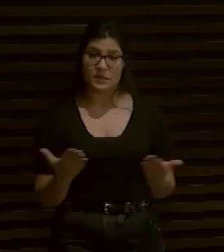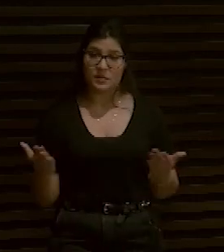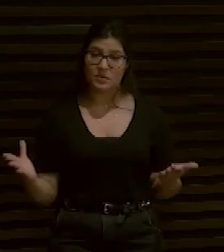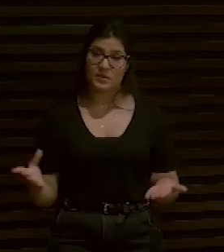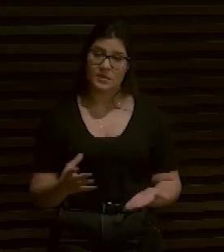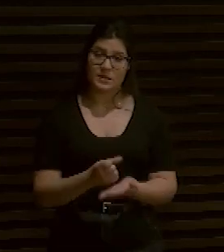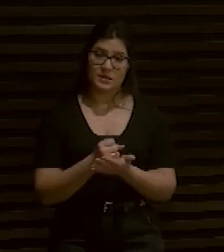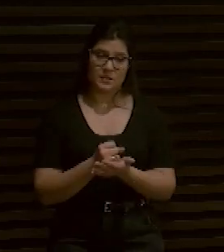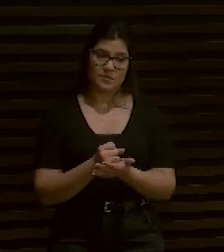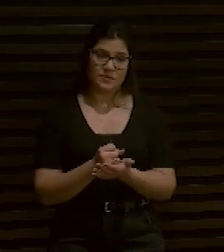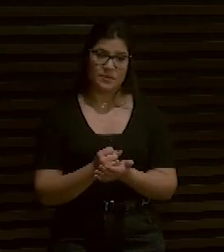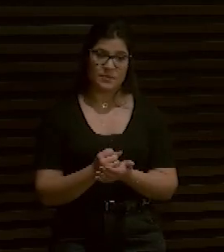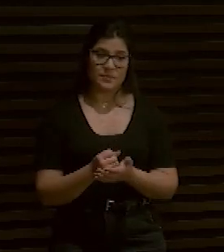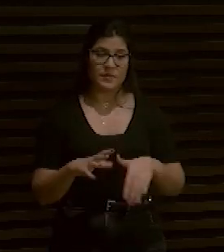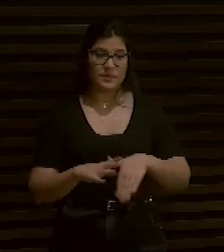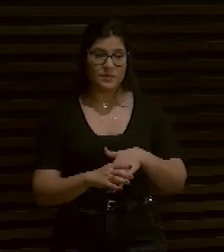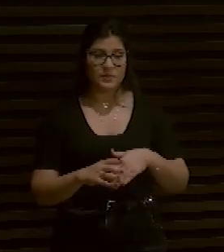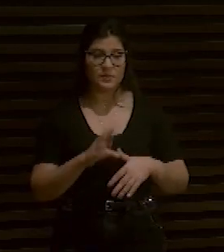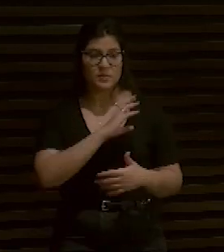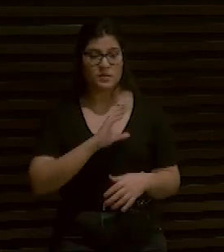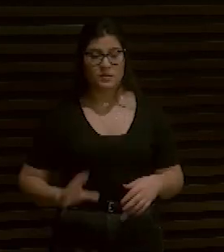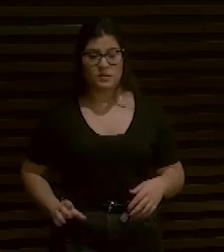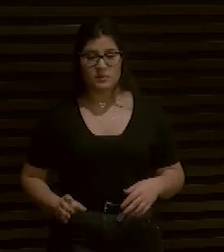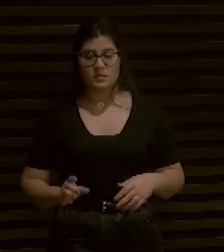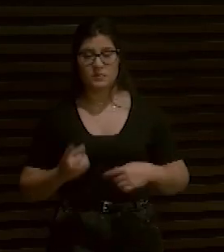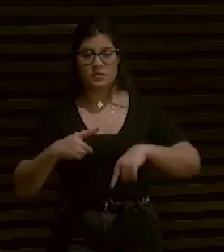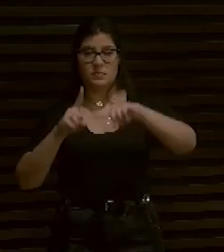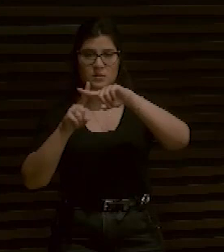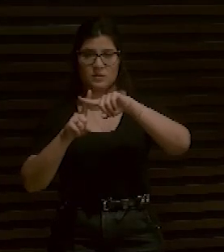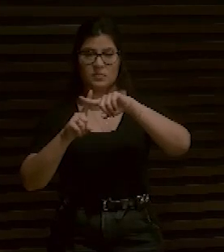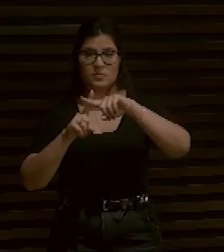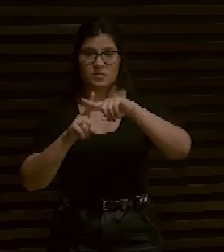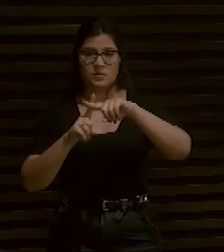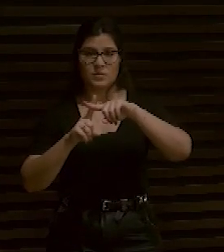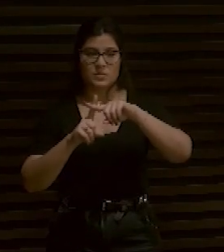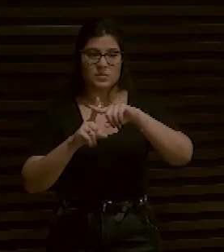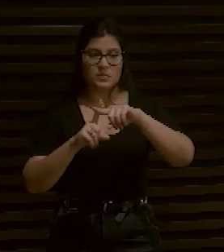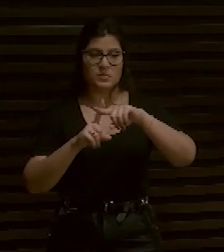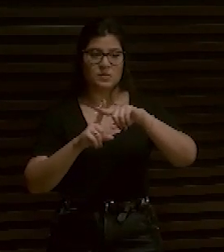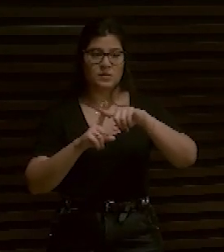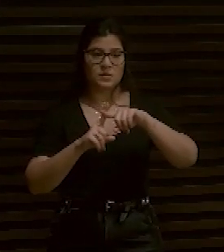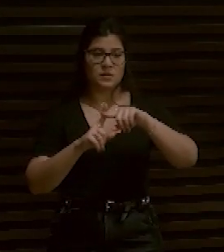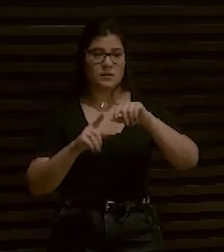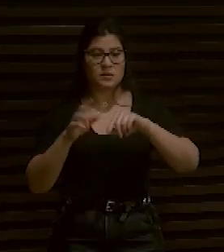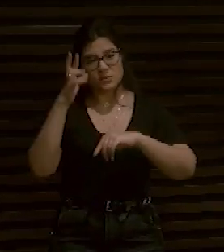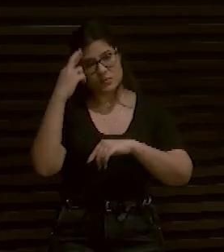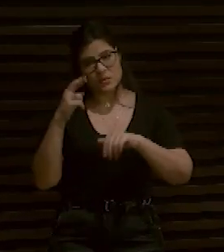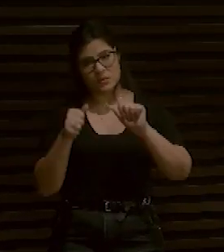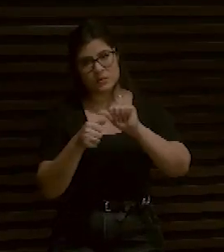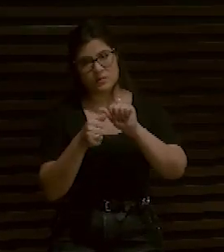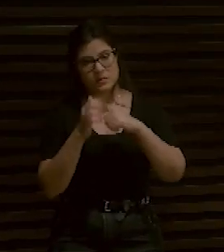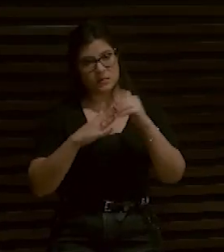uma sinergia. Em Cristo na cruz monérgico. A ação da graça do Senhor na minha e na sua vida. Agora na